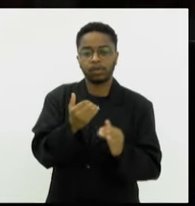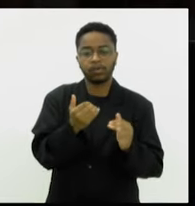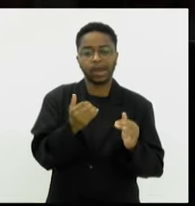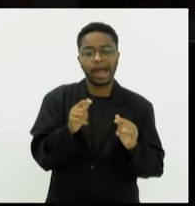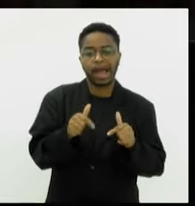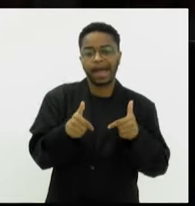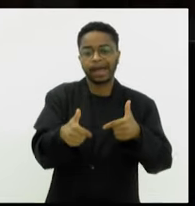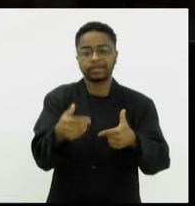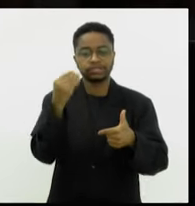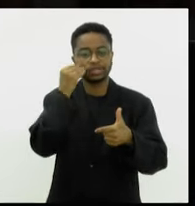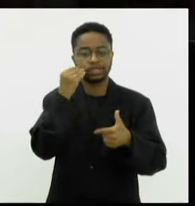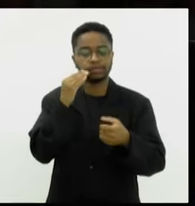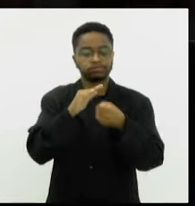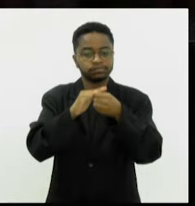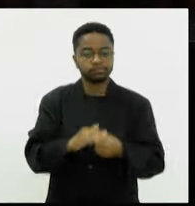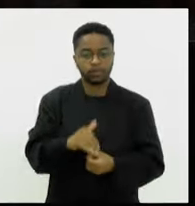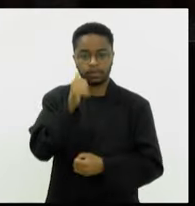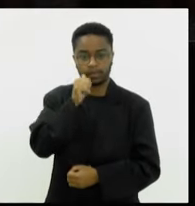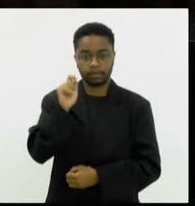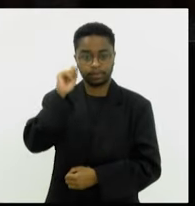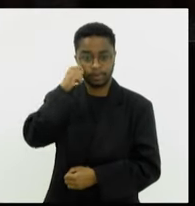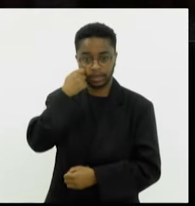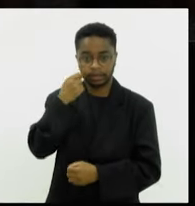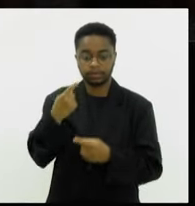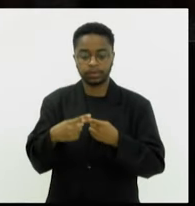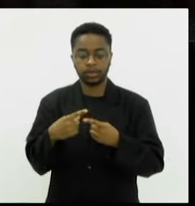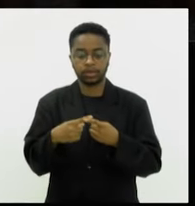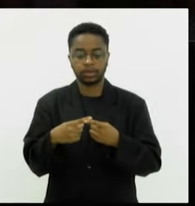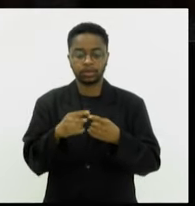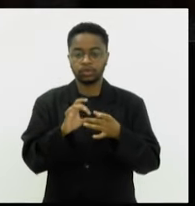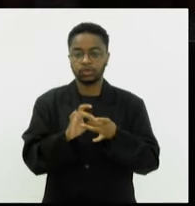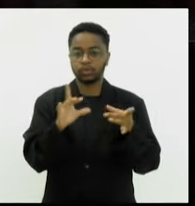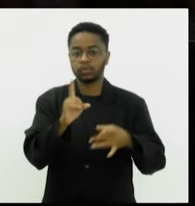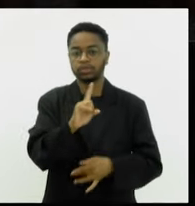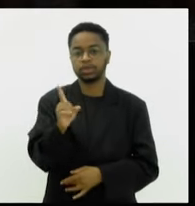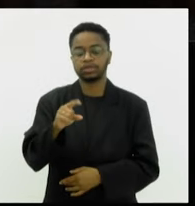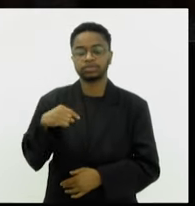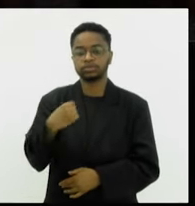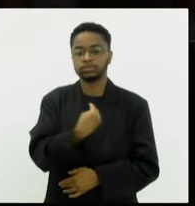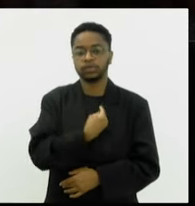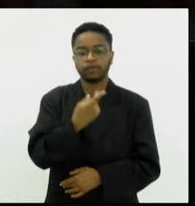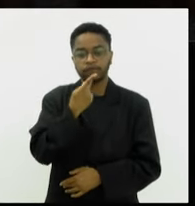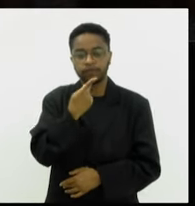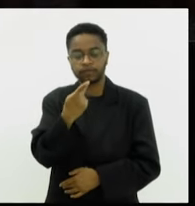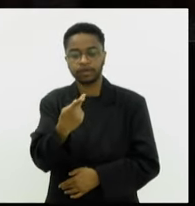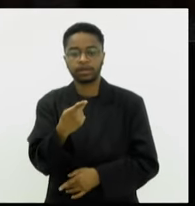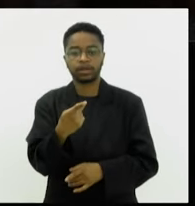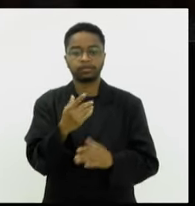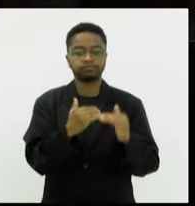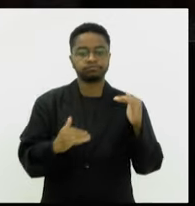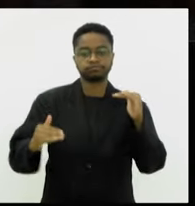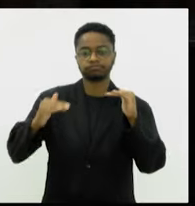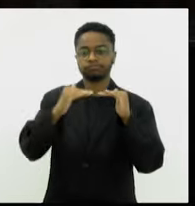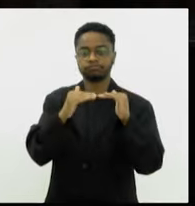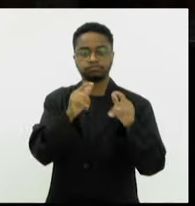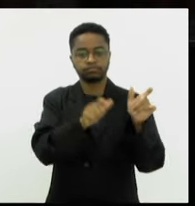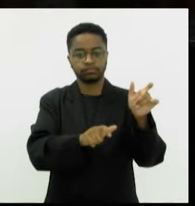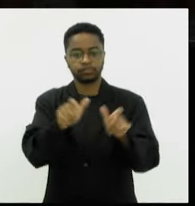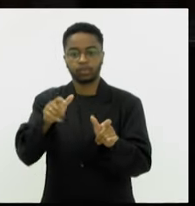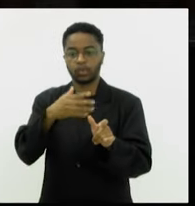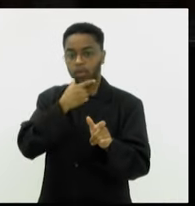a sordidez daqueles que inviabiliza a possibilidade da gente falar em pé de igualdade com esses homens que